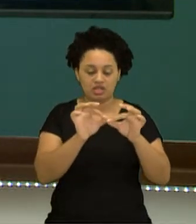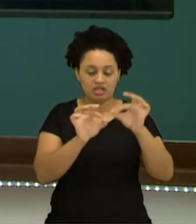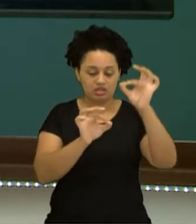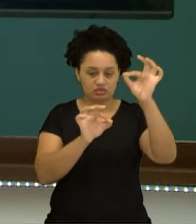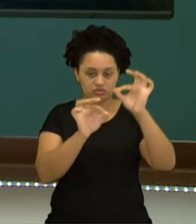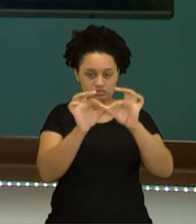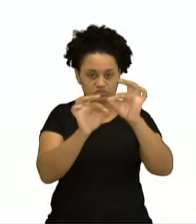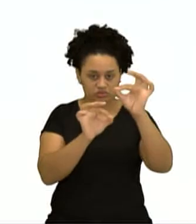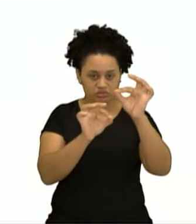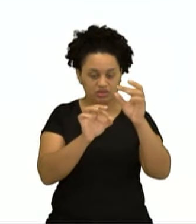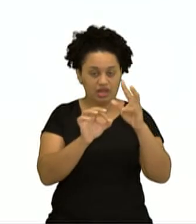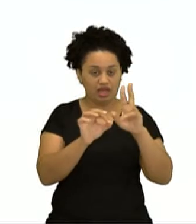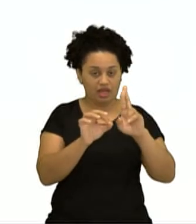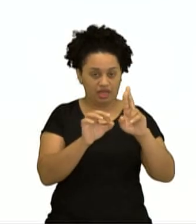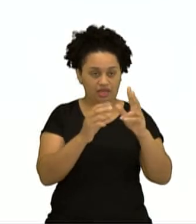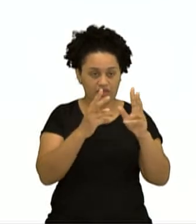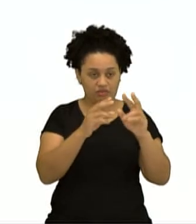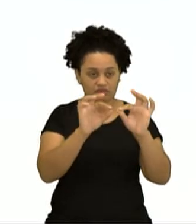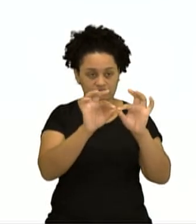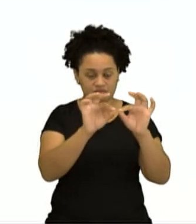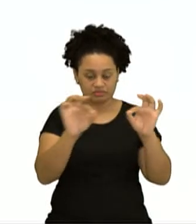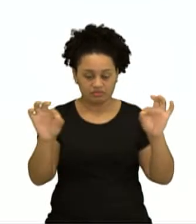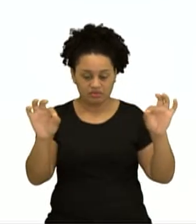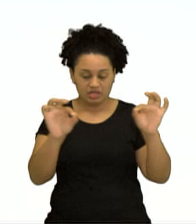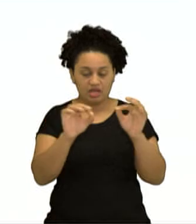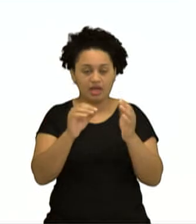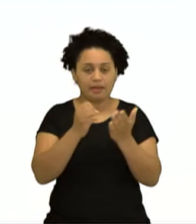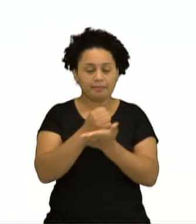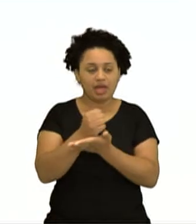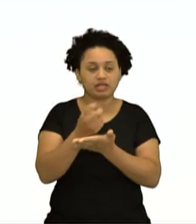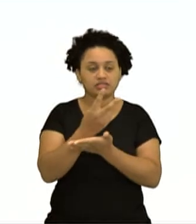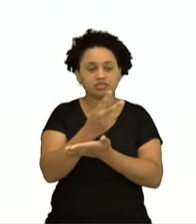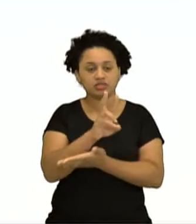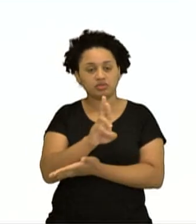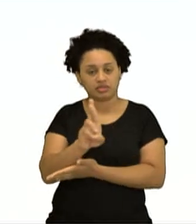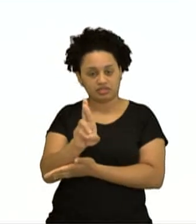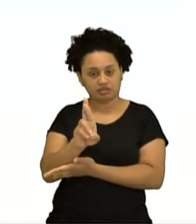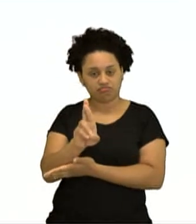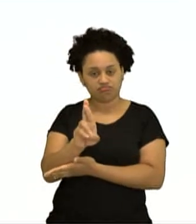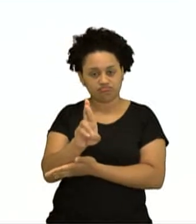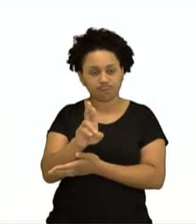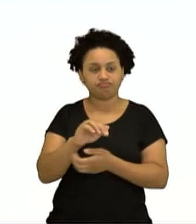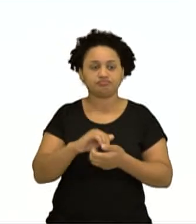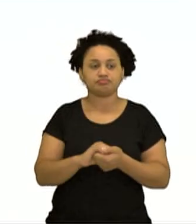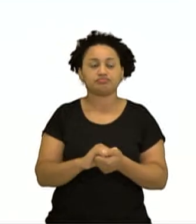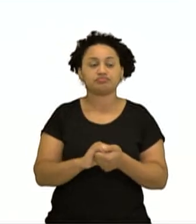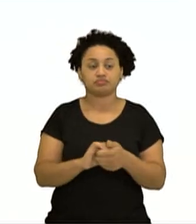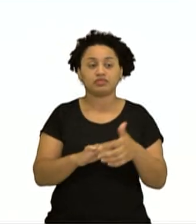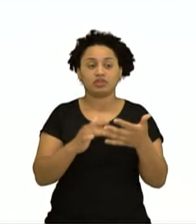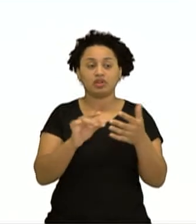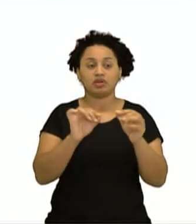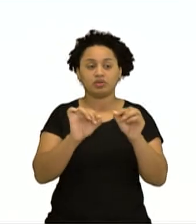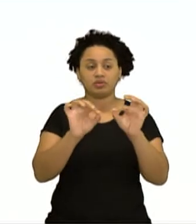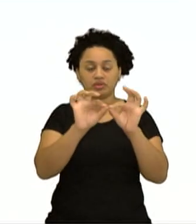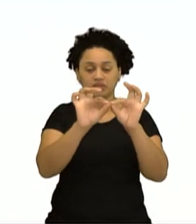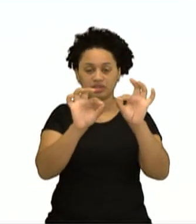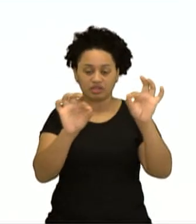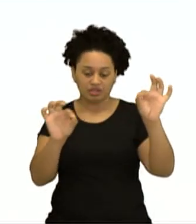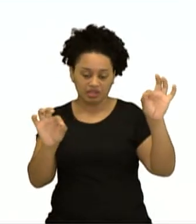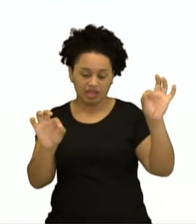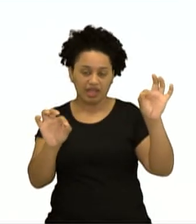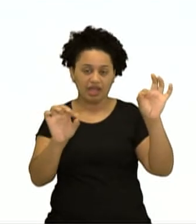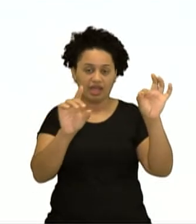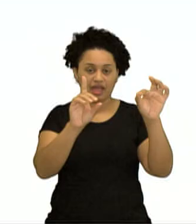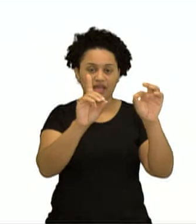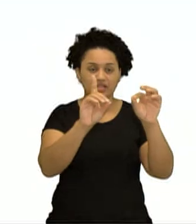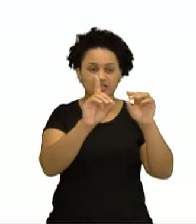igual ao raio, e aqui a base aqui do nosso triângulo, que vai ser 2 R's. O que é o barbante? Vai ser a